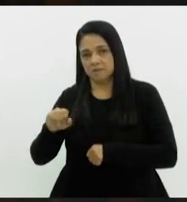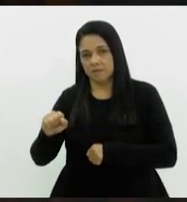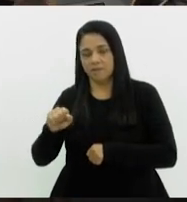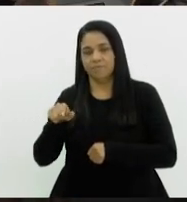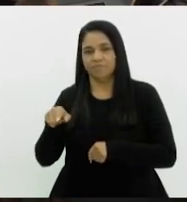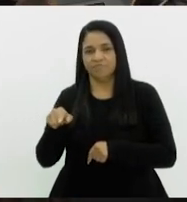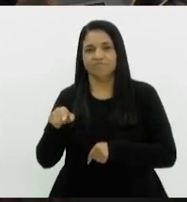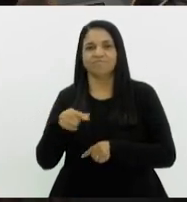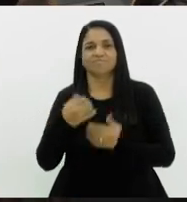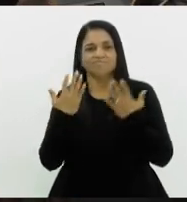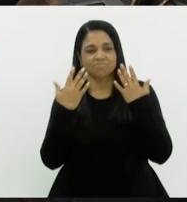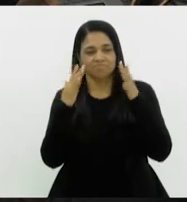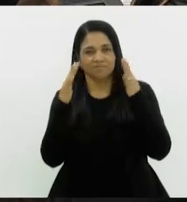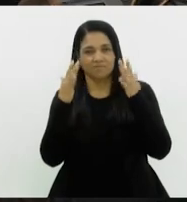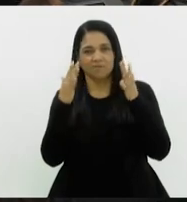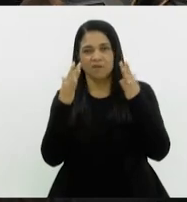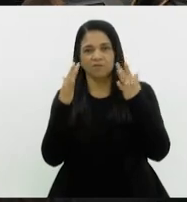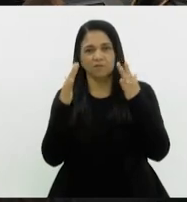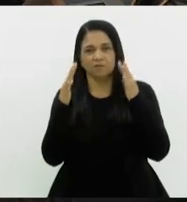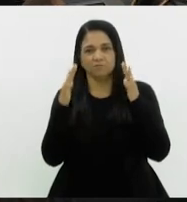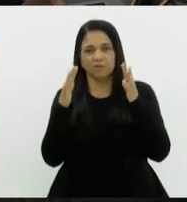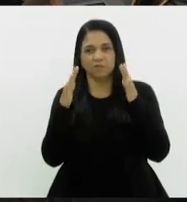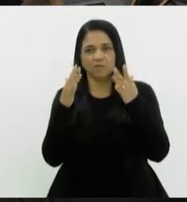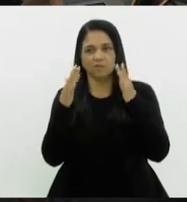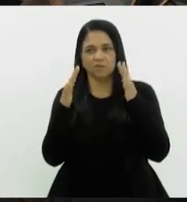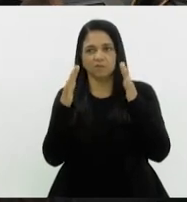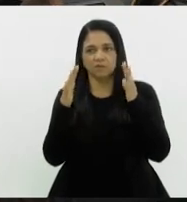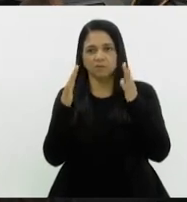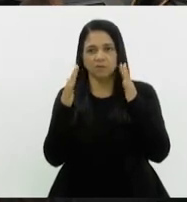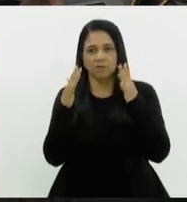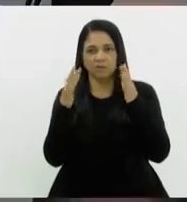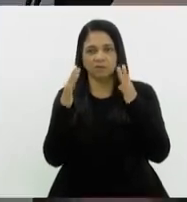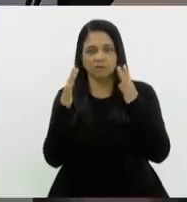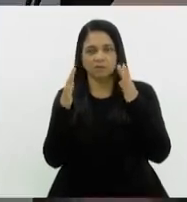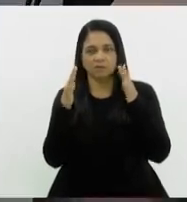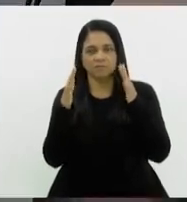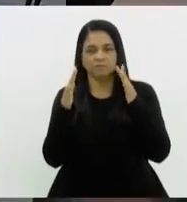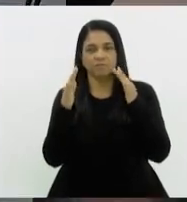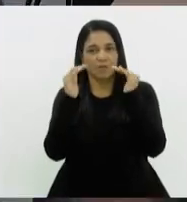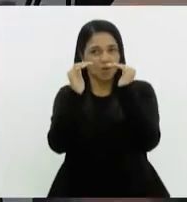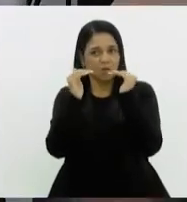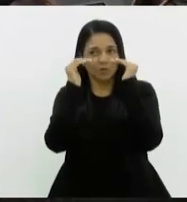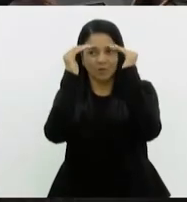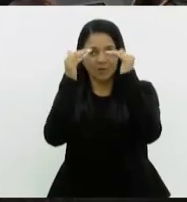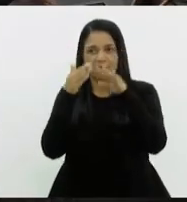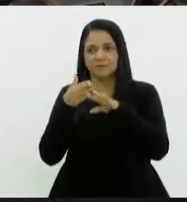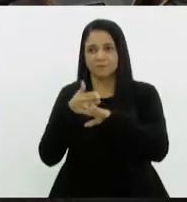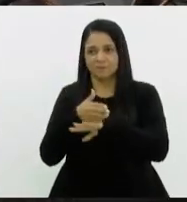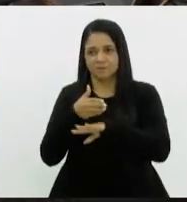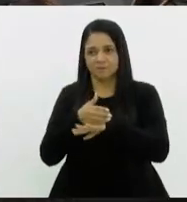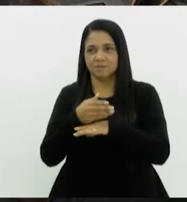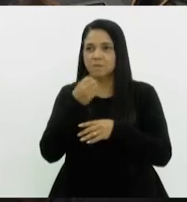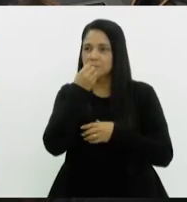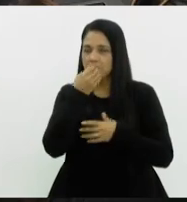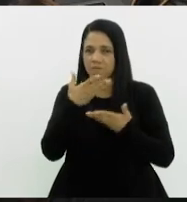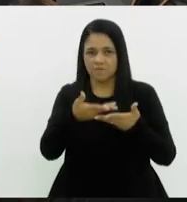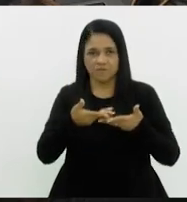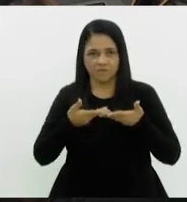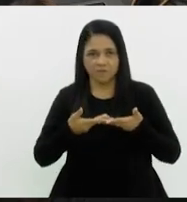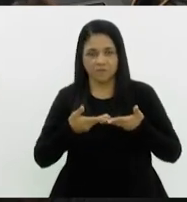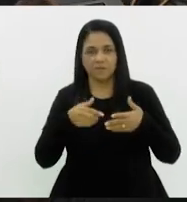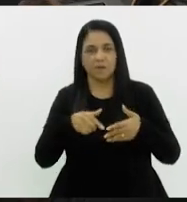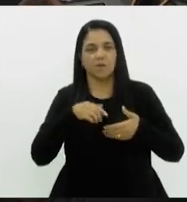Palmas a todo o parlamento aí, a nossa autoridade presente. Seja muito bem-vindo a